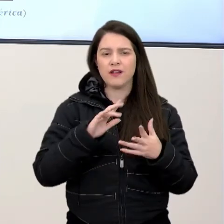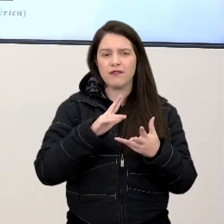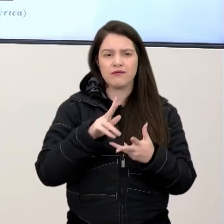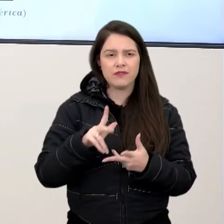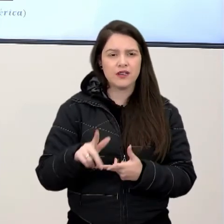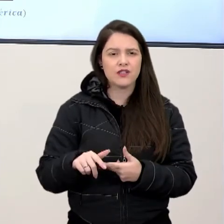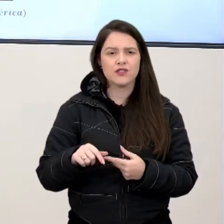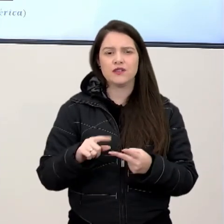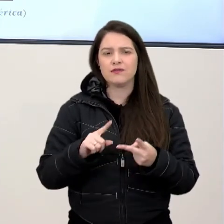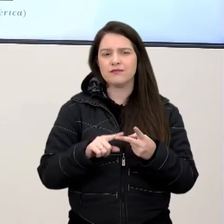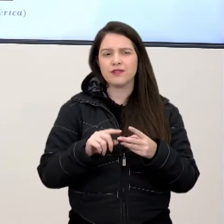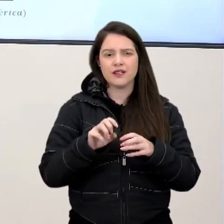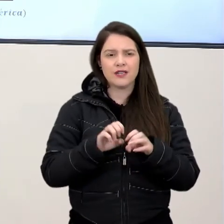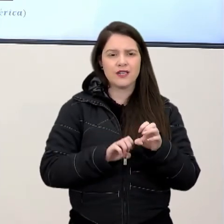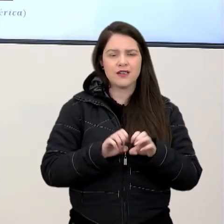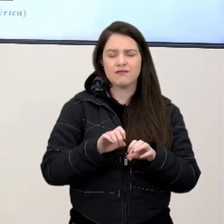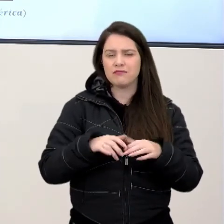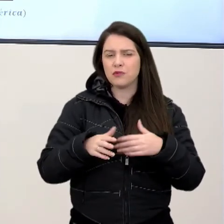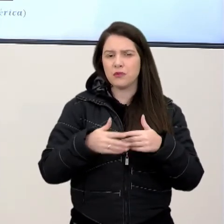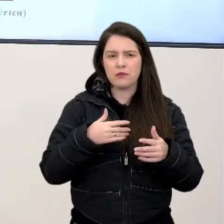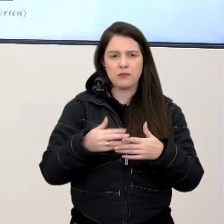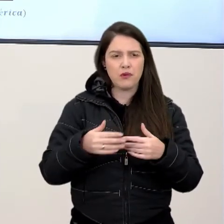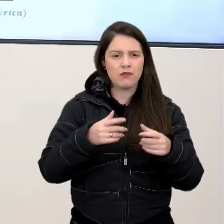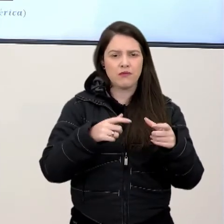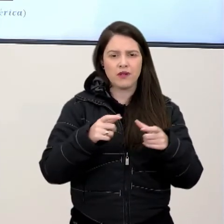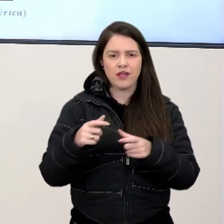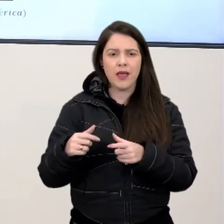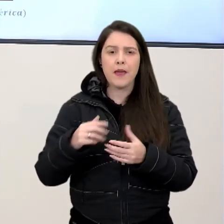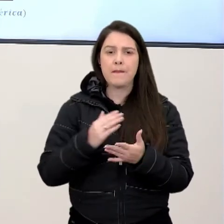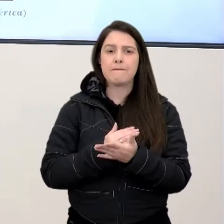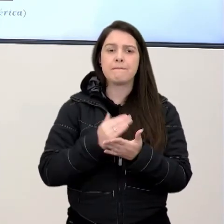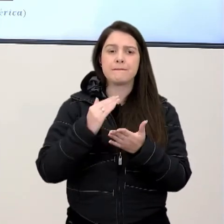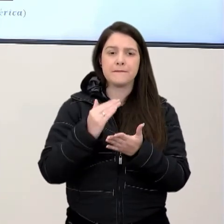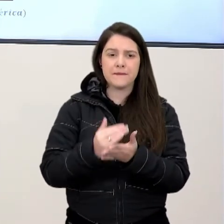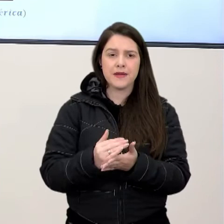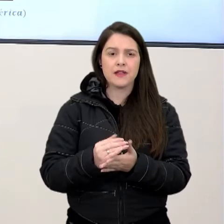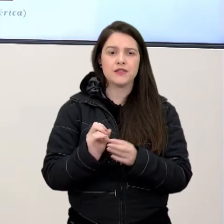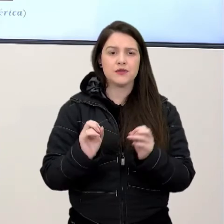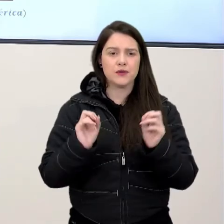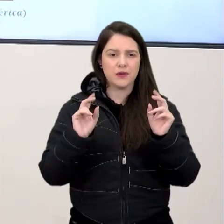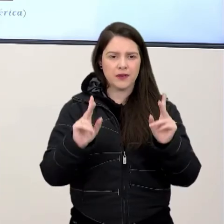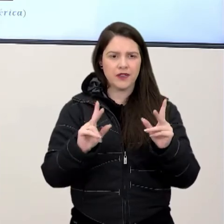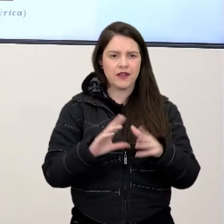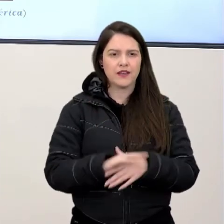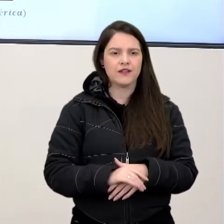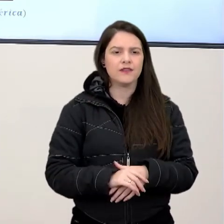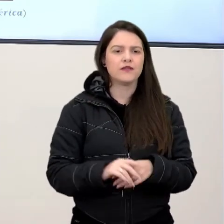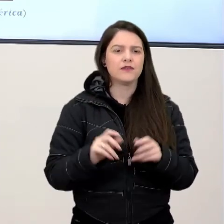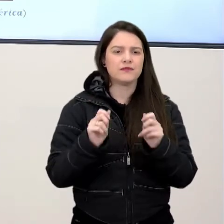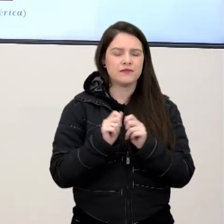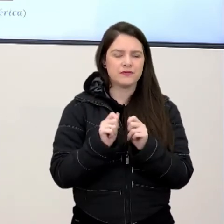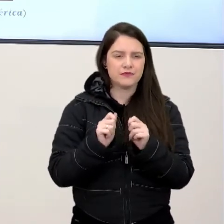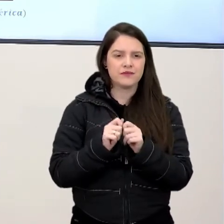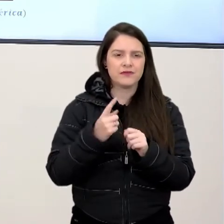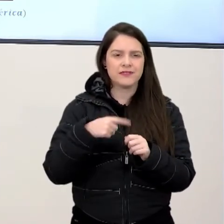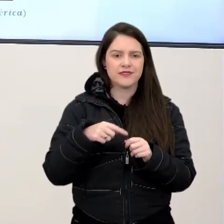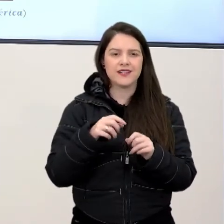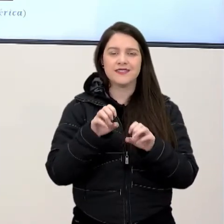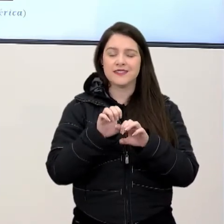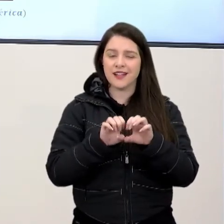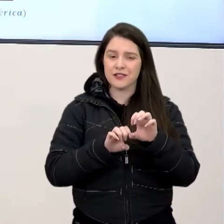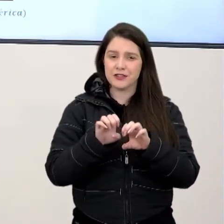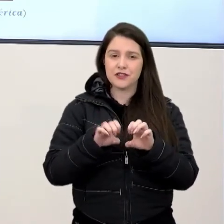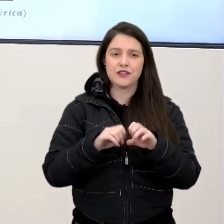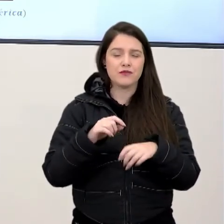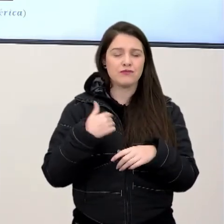eles artigos, qualquer coisa, ninguém vai escapar disso, tá ok? E aí o que você vai fazer? Você vai ter que fazer algum estudo estatístico, não tem como